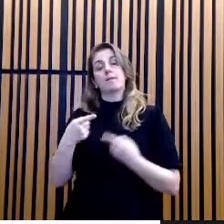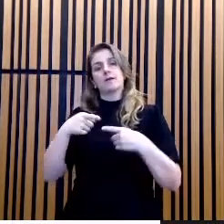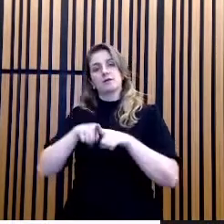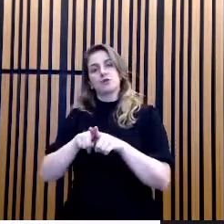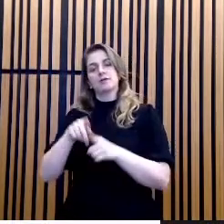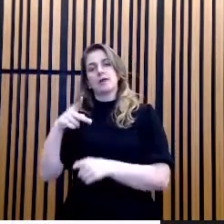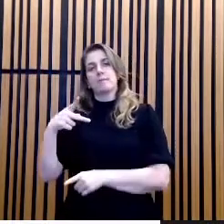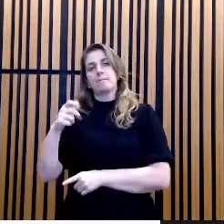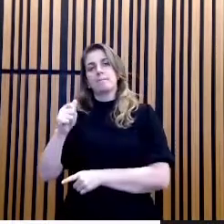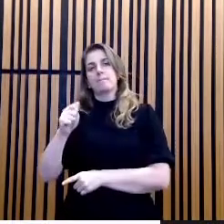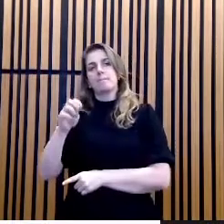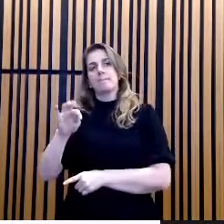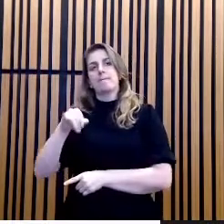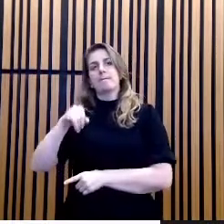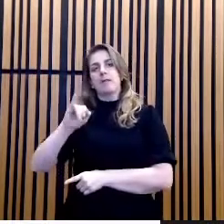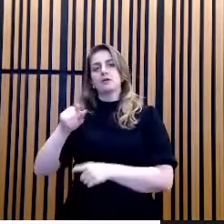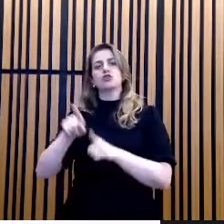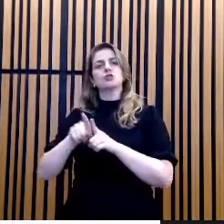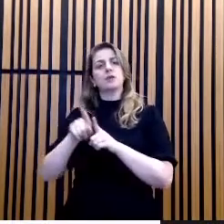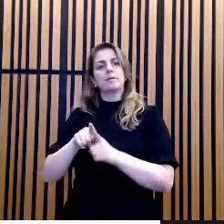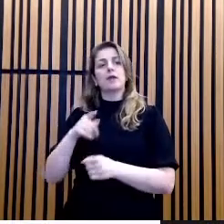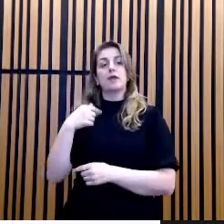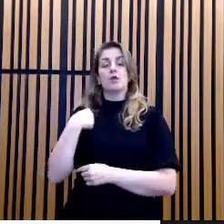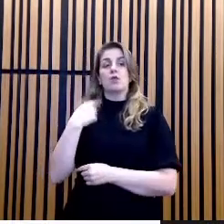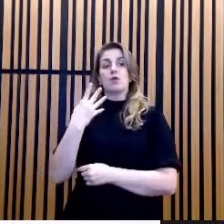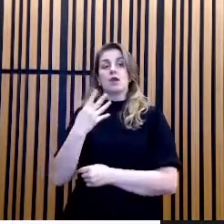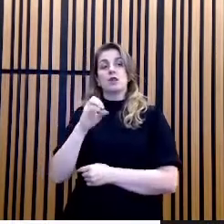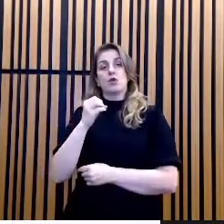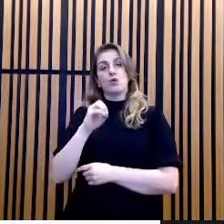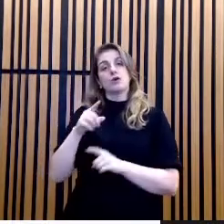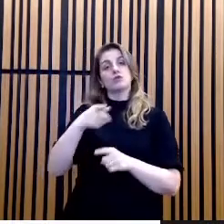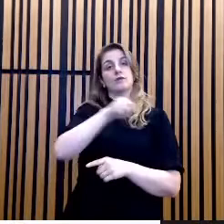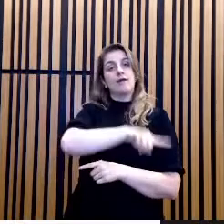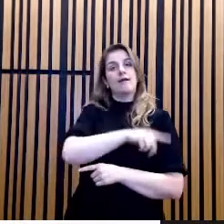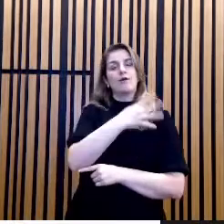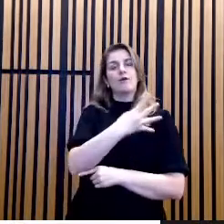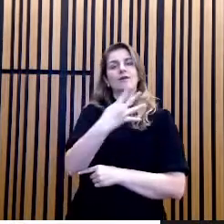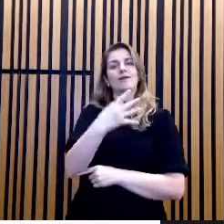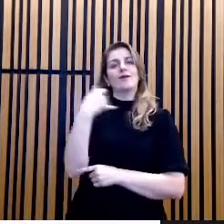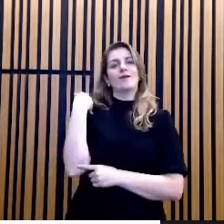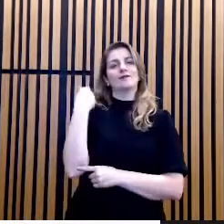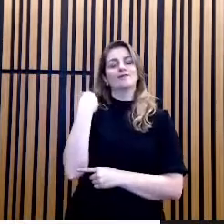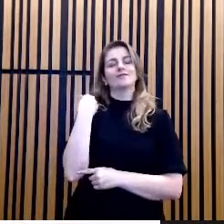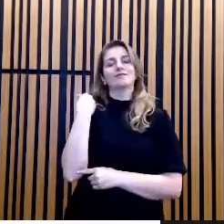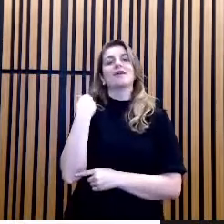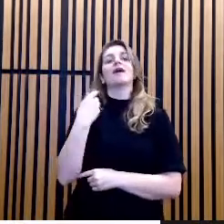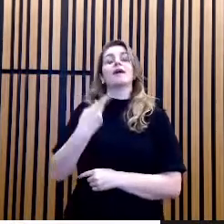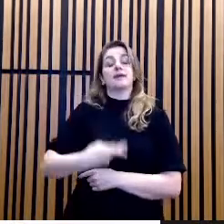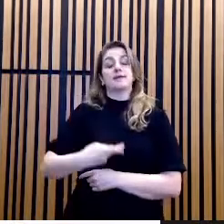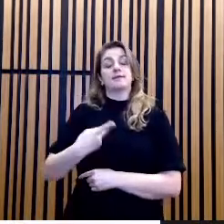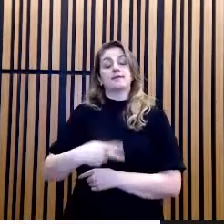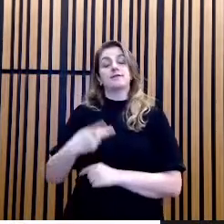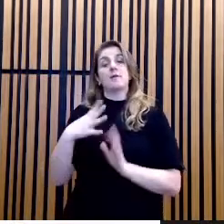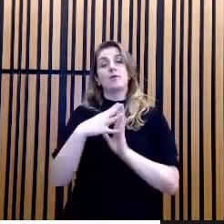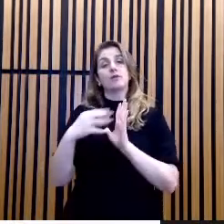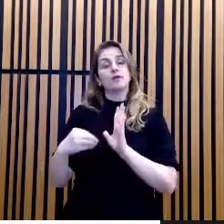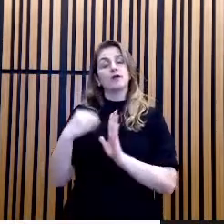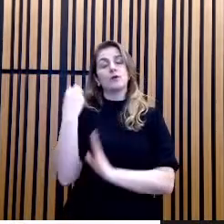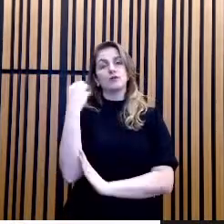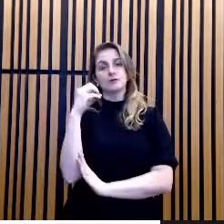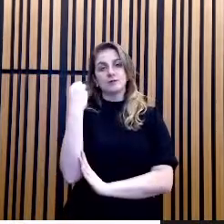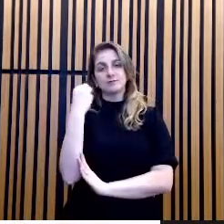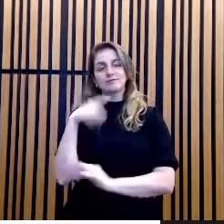aos 50 anos, e a Paty Pontaut já aos 46 anos, somos exemplos aqui de Porto Alegre, de